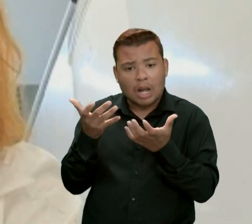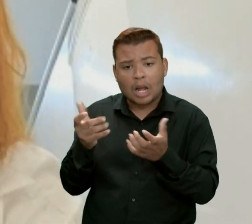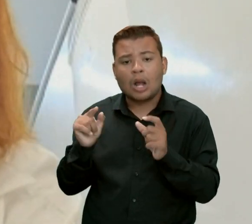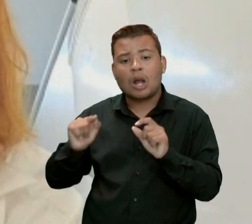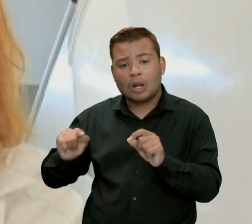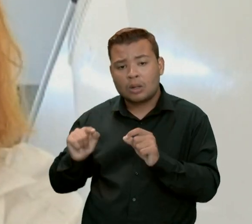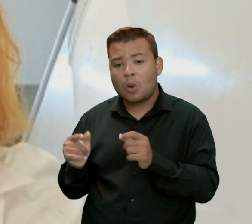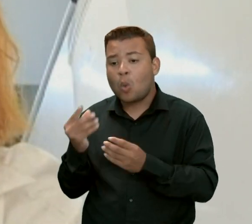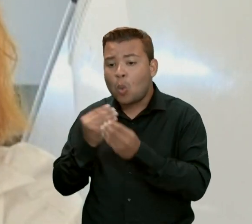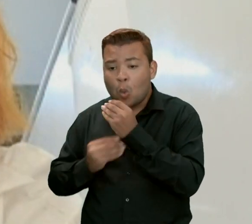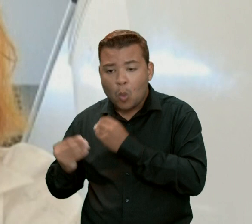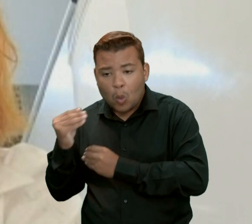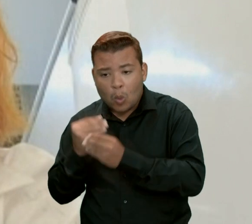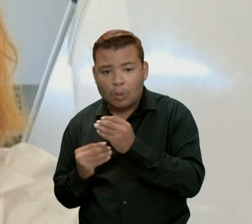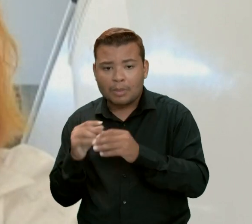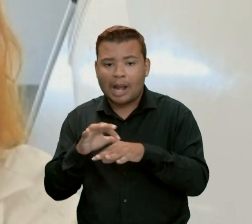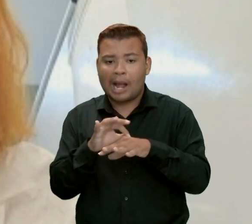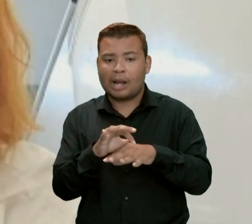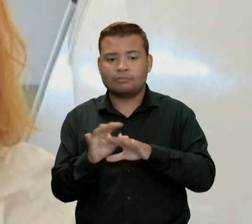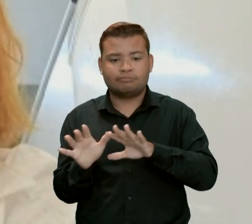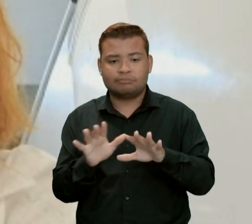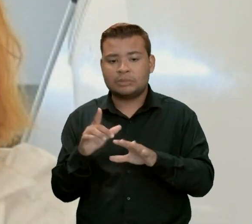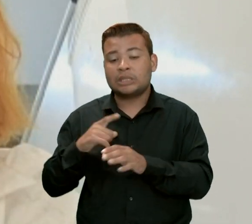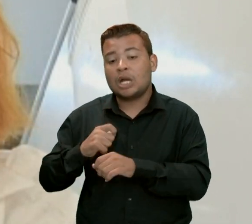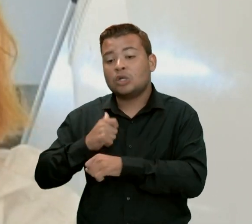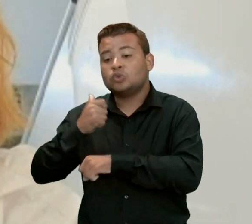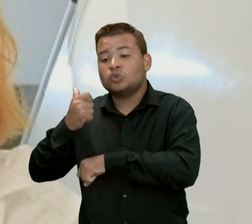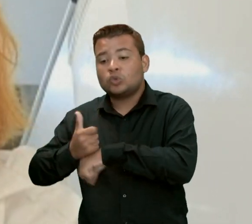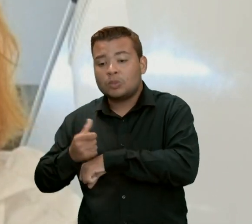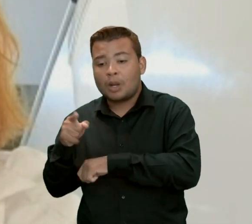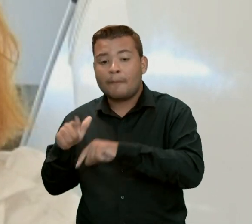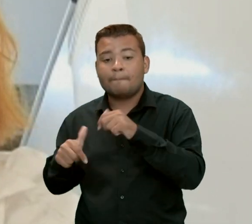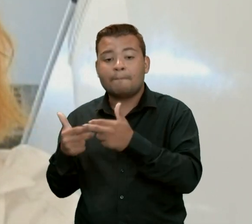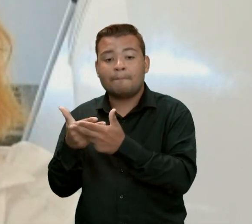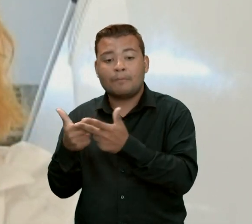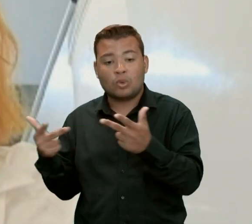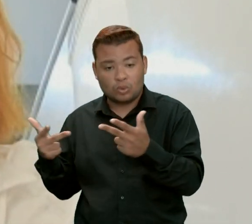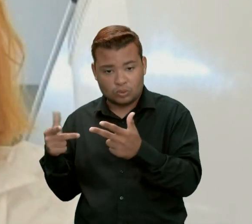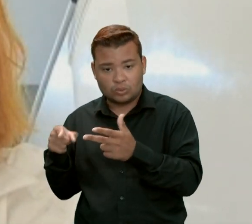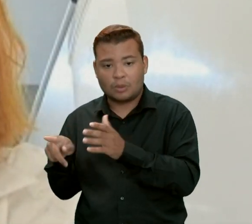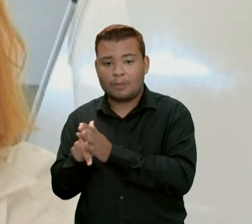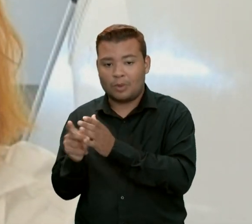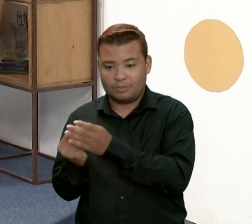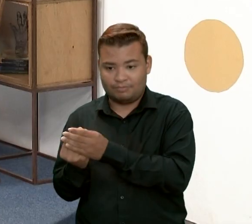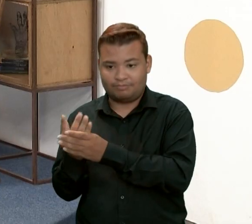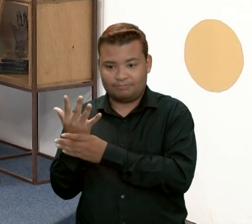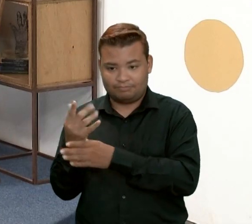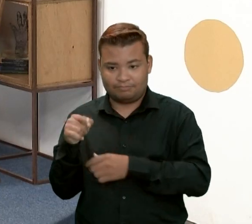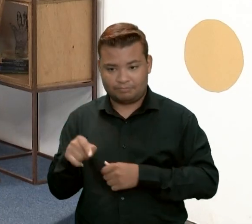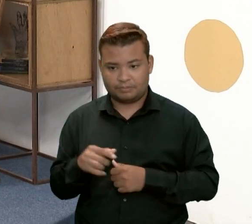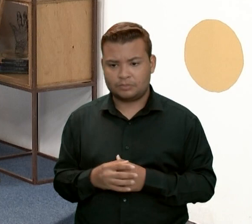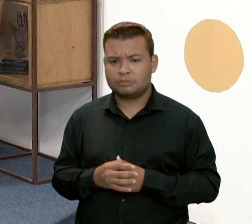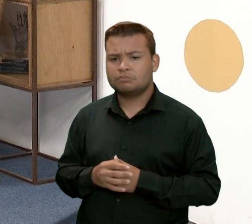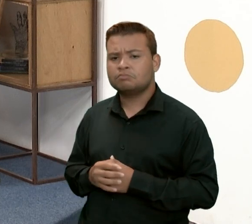com substituição parcial por produtos vegetais. Professora Tânia, é uma questão também